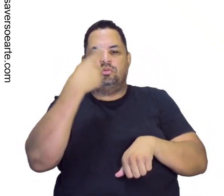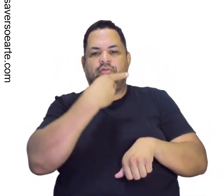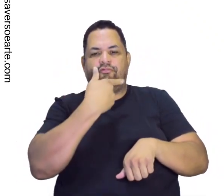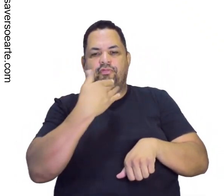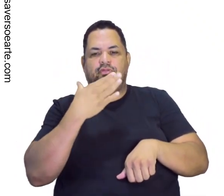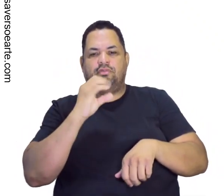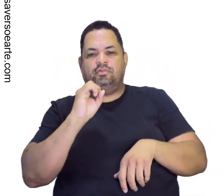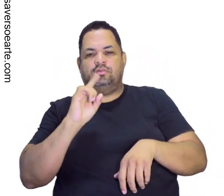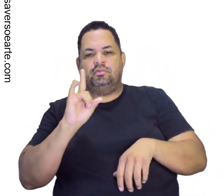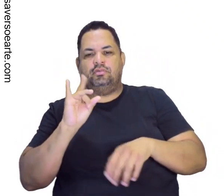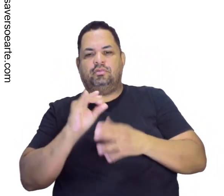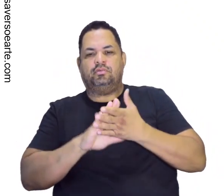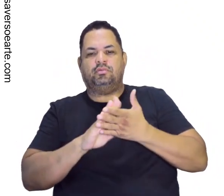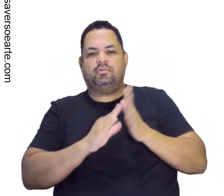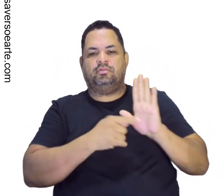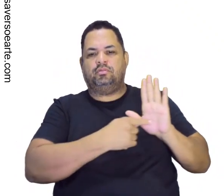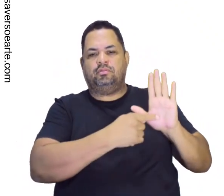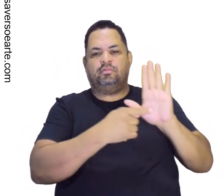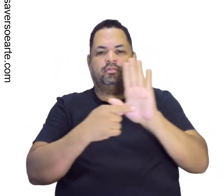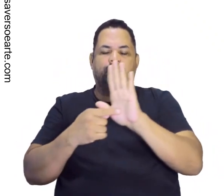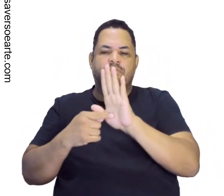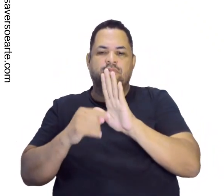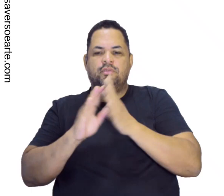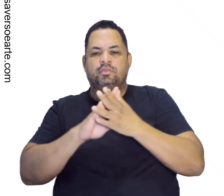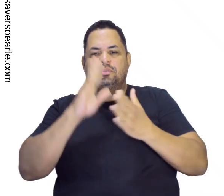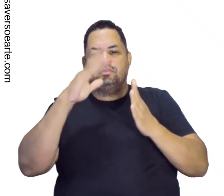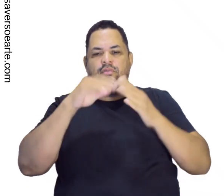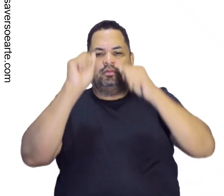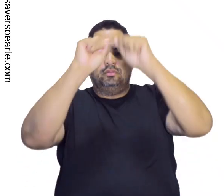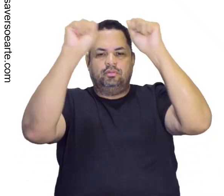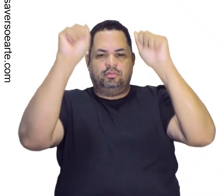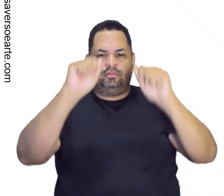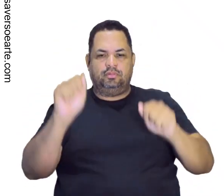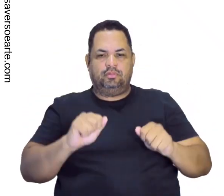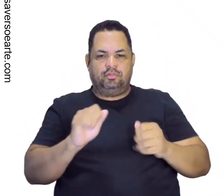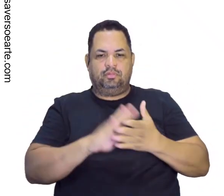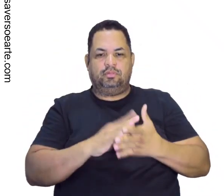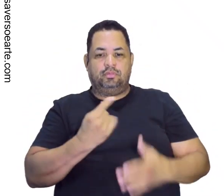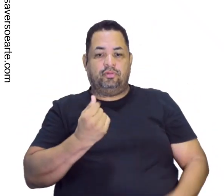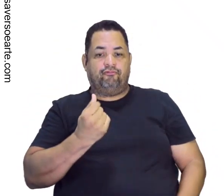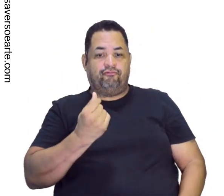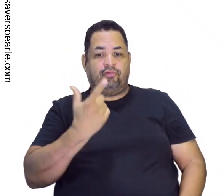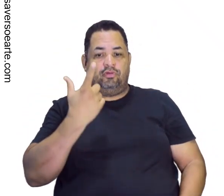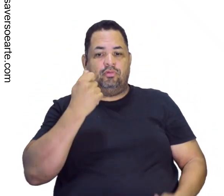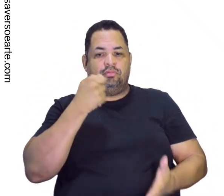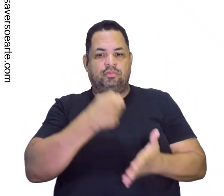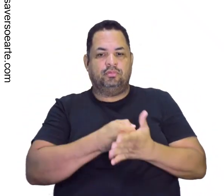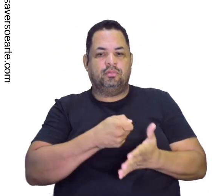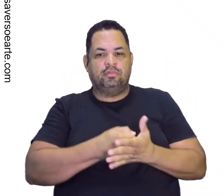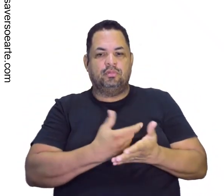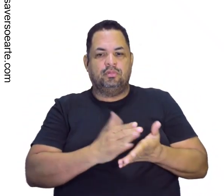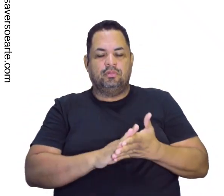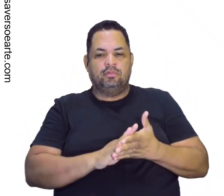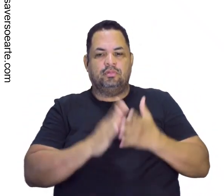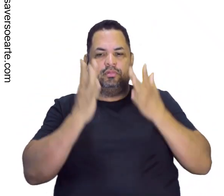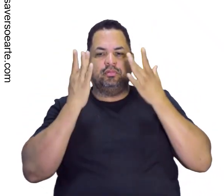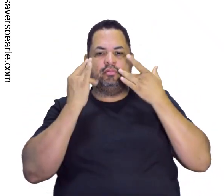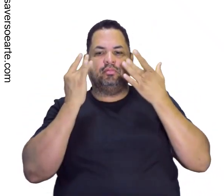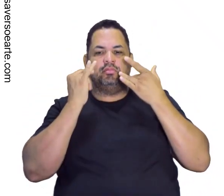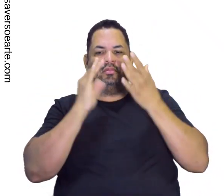exposição de pintura e escultura tem até os preços aqui ó e isso aqui foi no